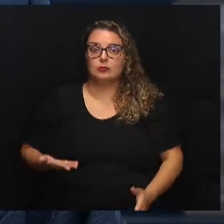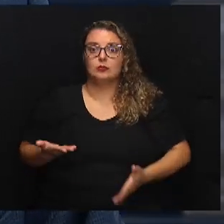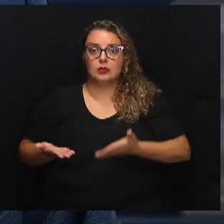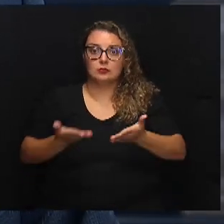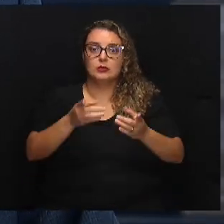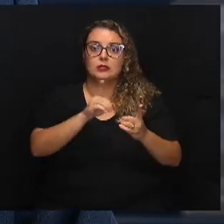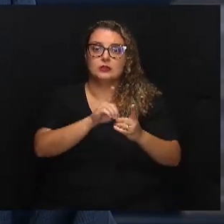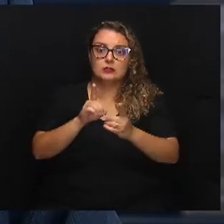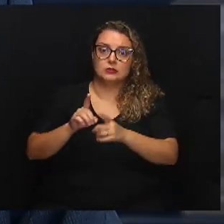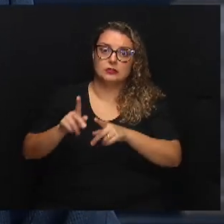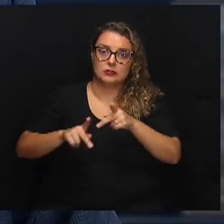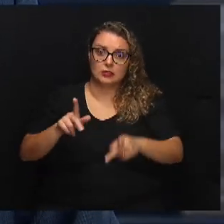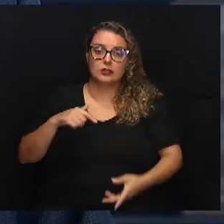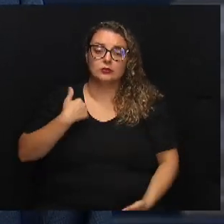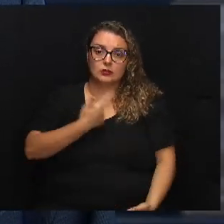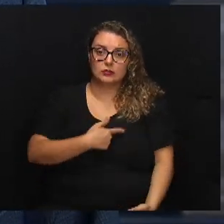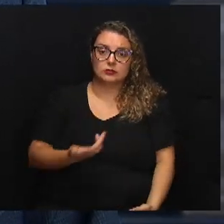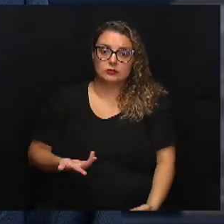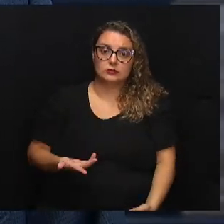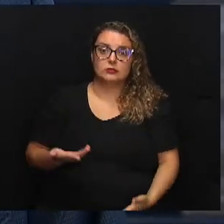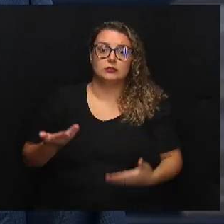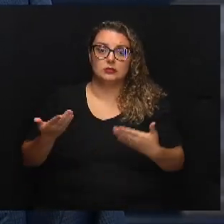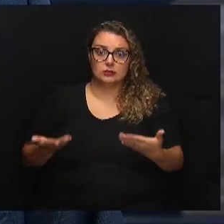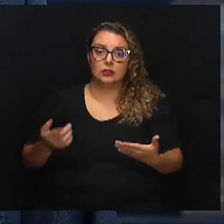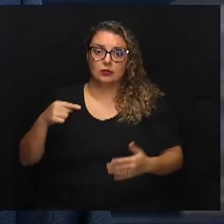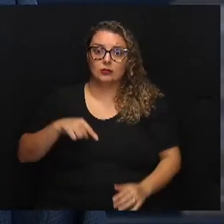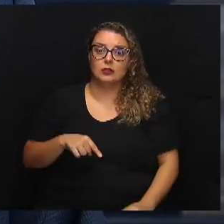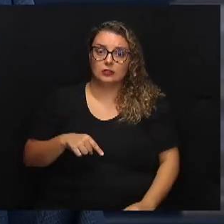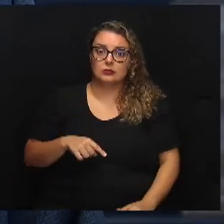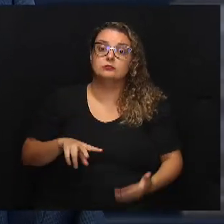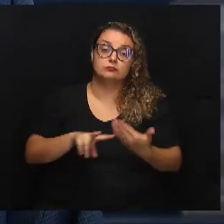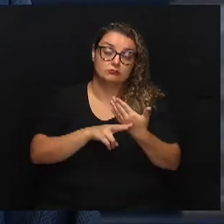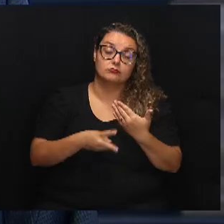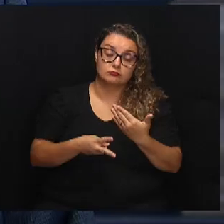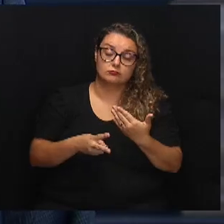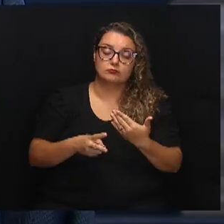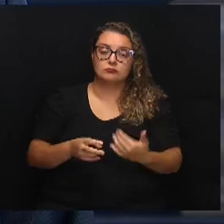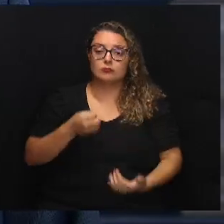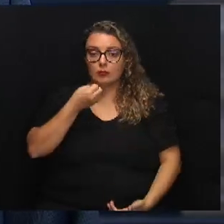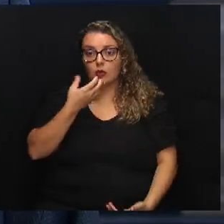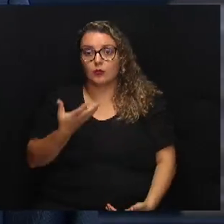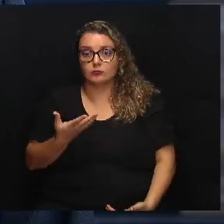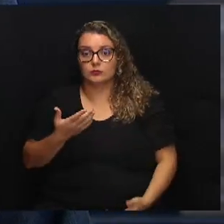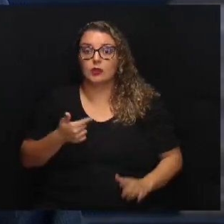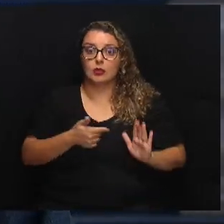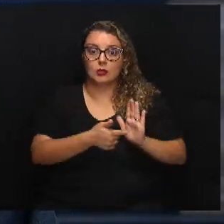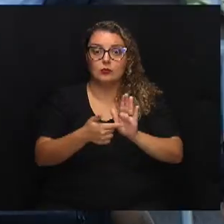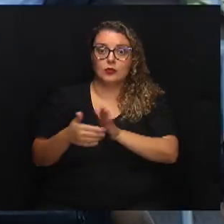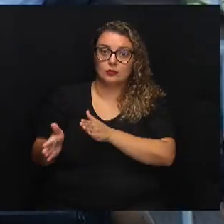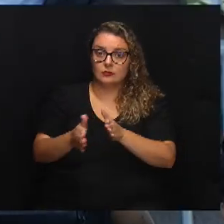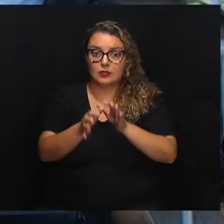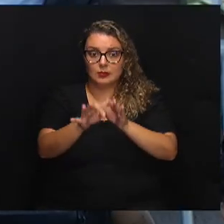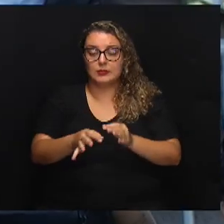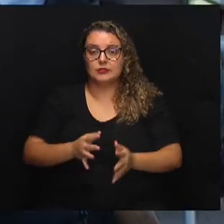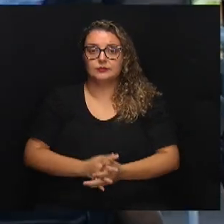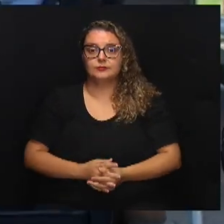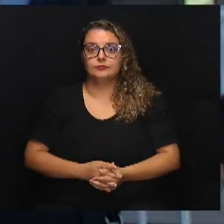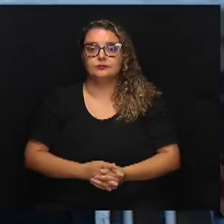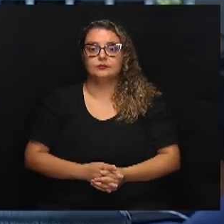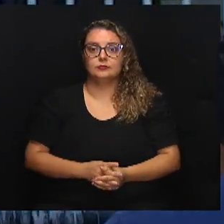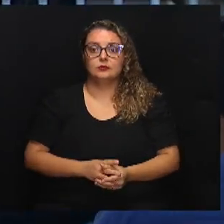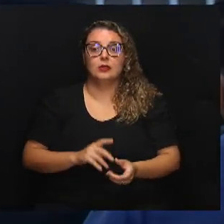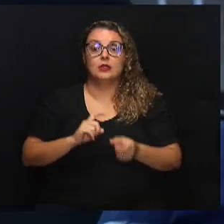nossa população. Então, isso está surtindo efeito, demonstra que a gente está no caminho certo. É na reunião